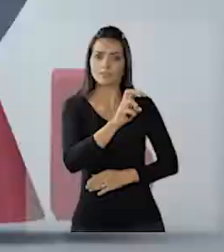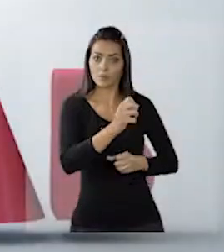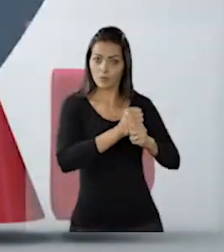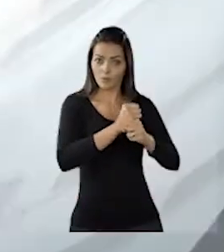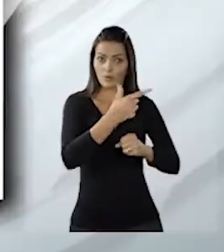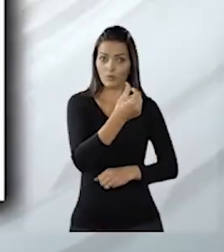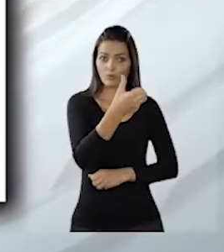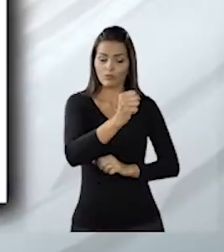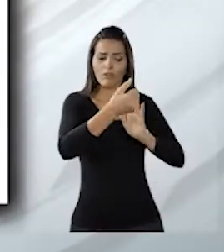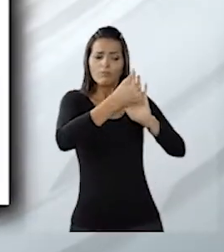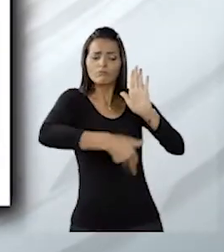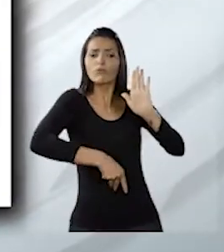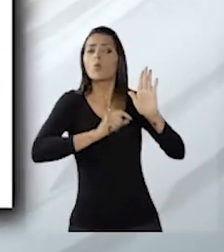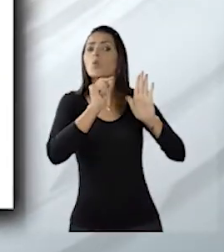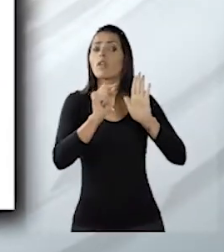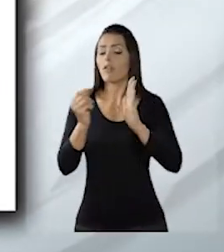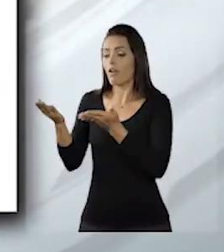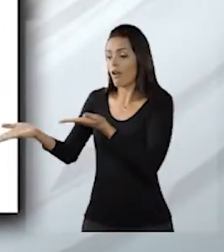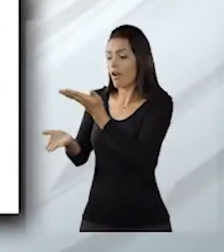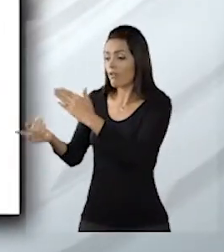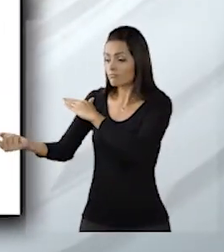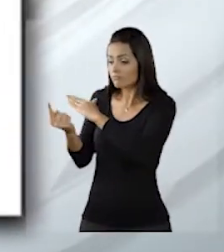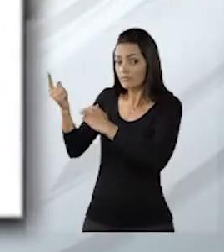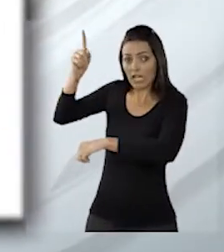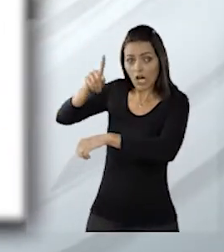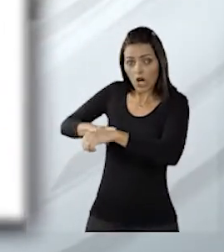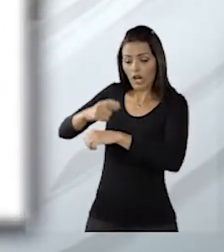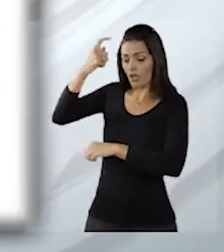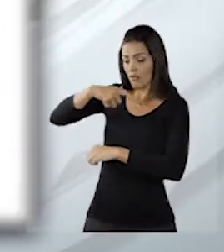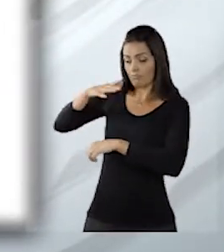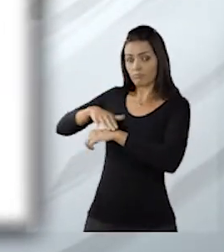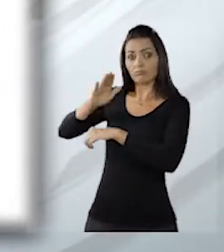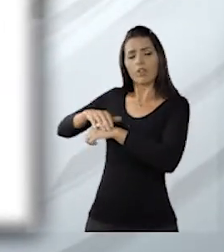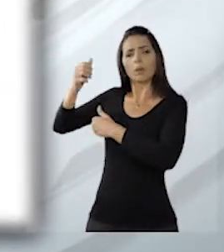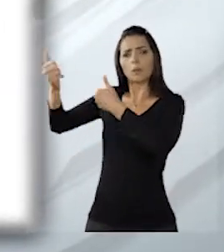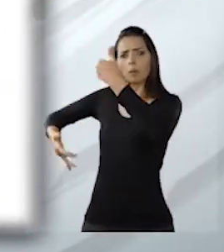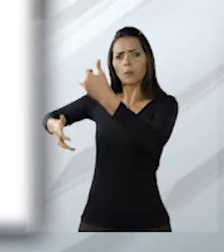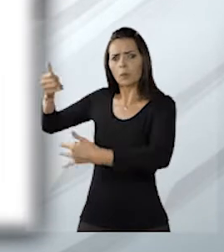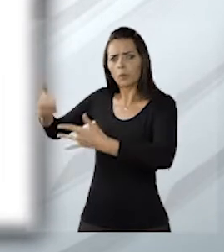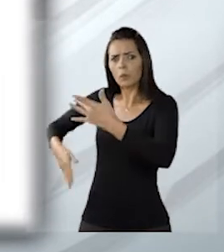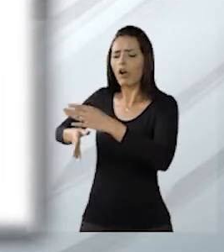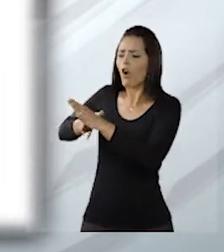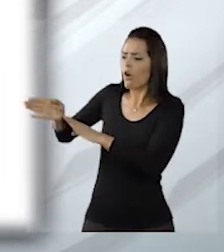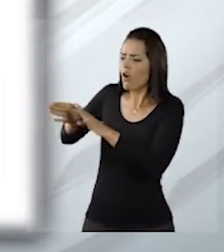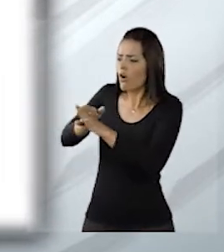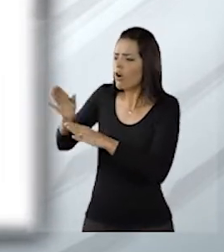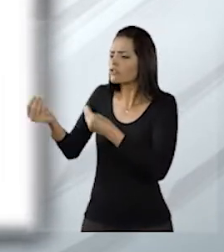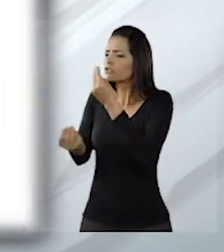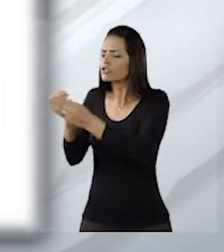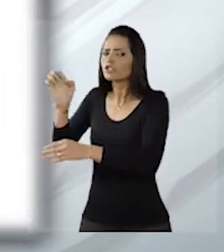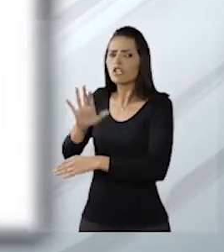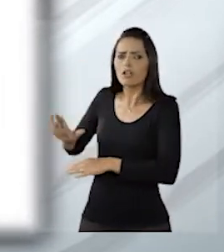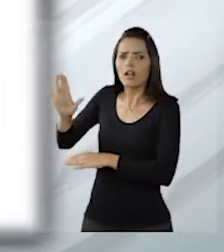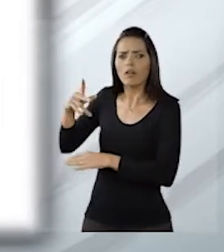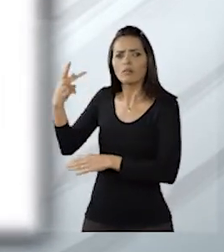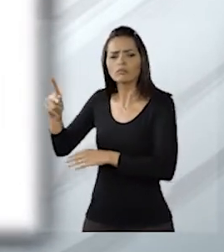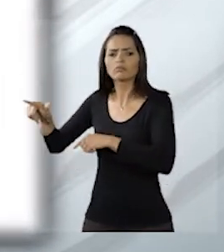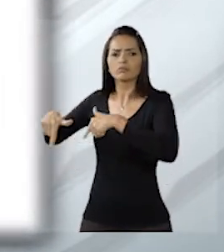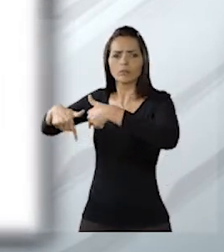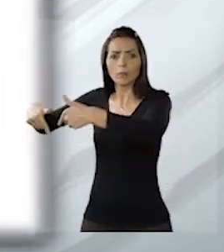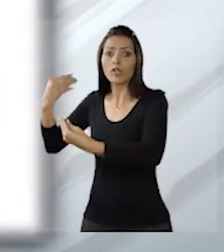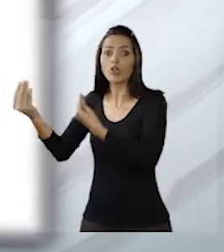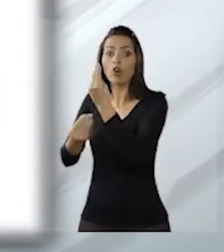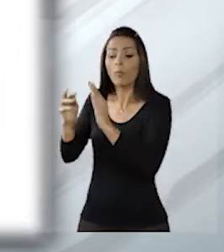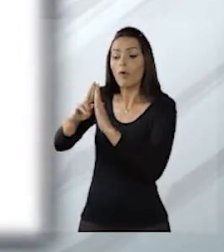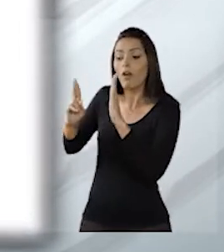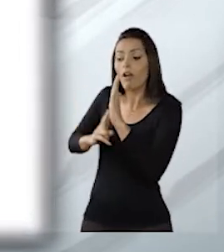de 2018, determina que, no atendimento imediato, o profissional pode buscar esclarecimentos e orientações gerais sobre